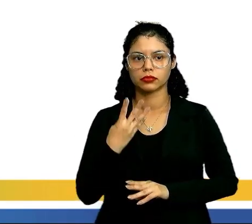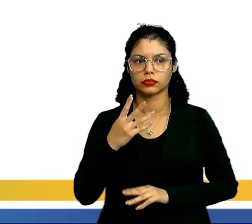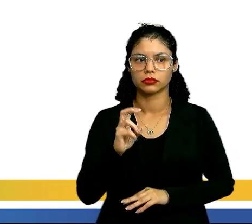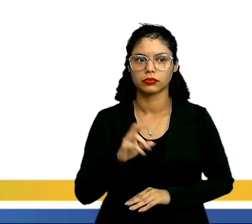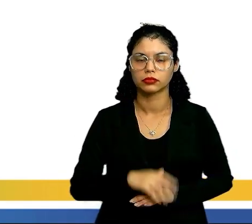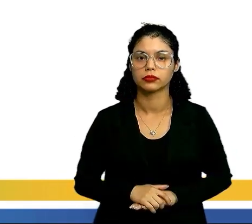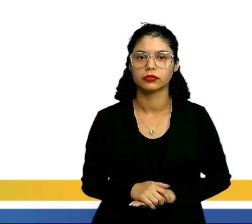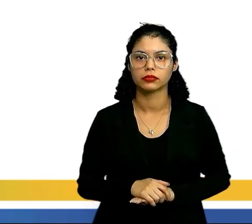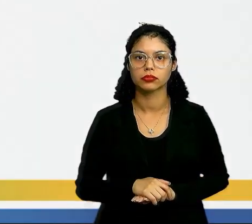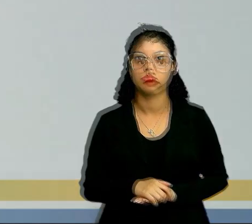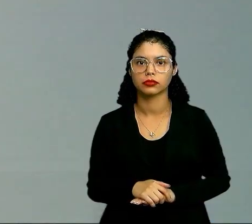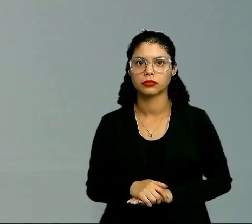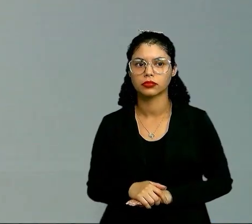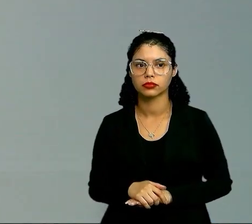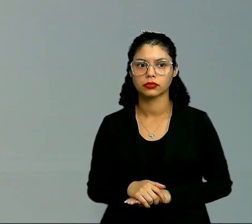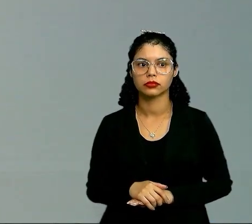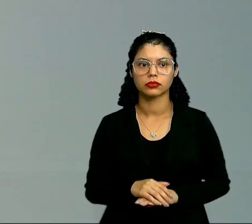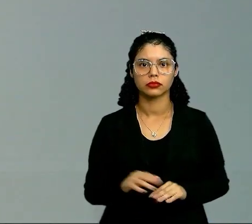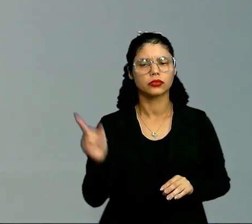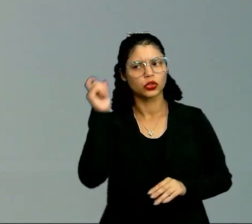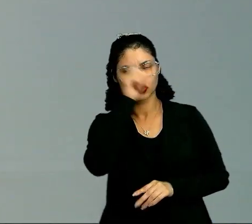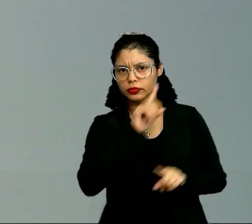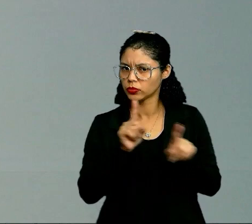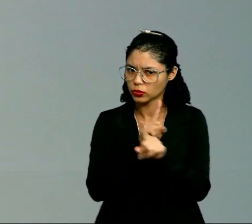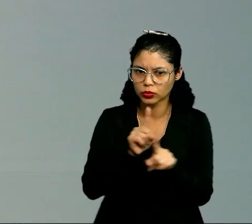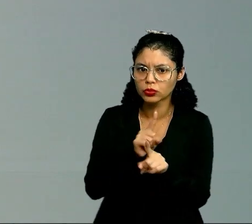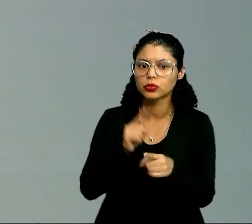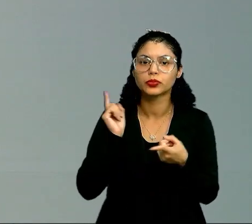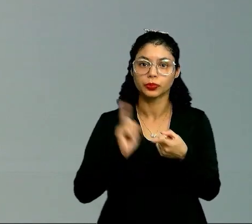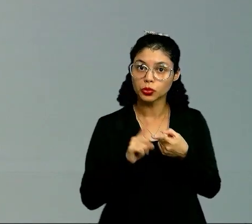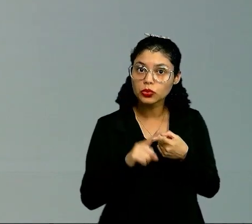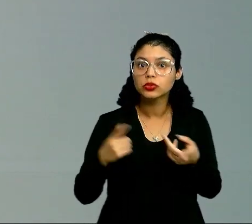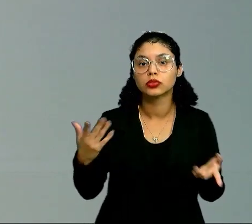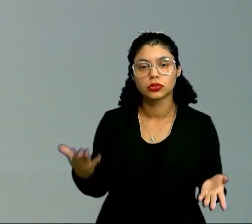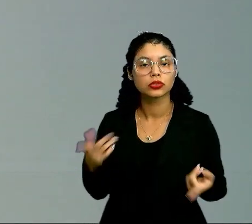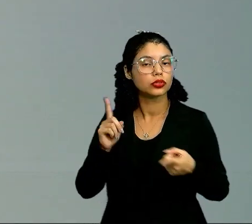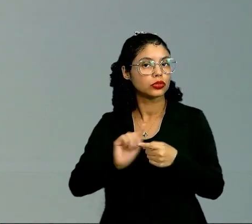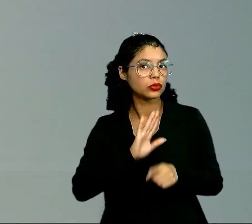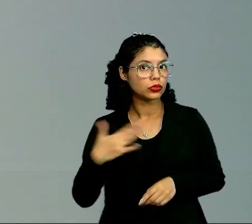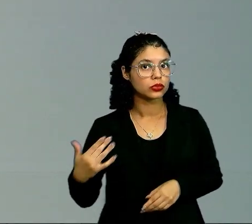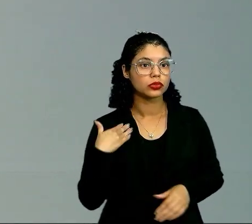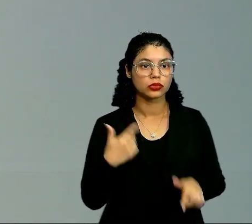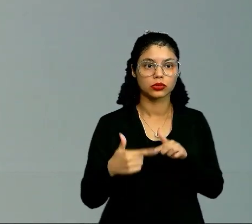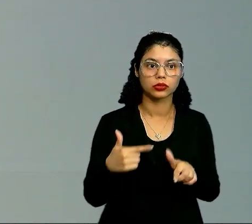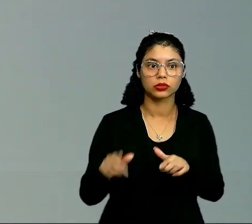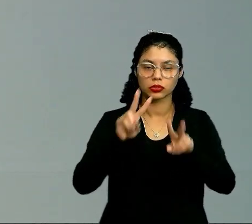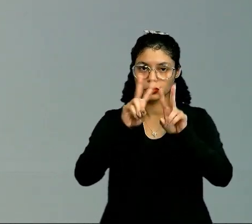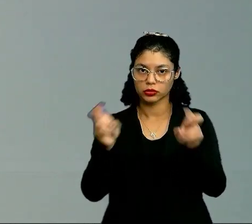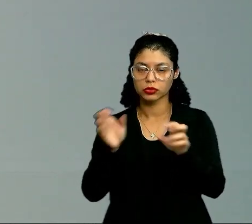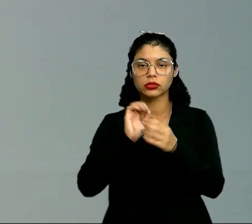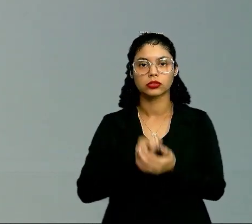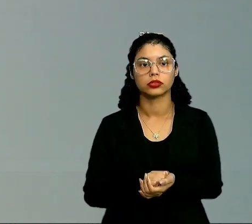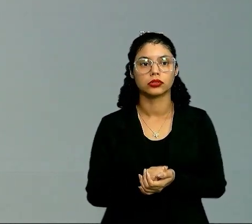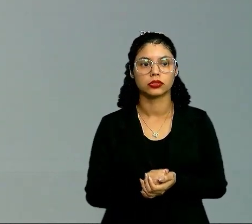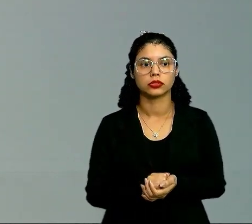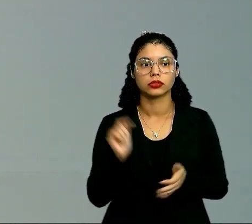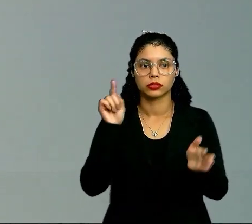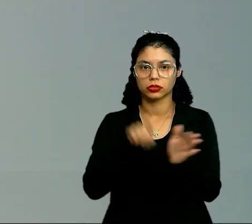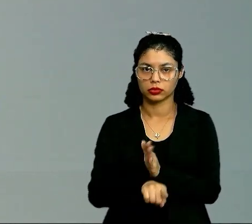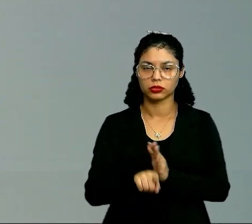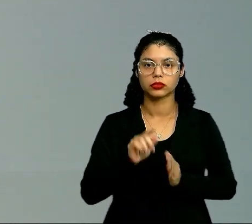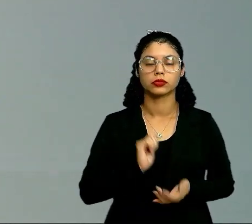tá? Não é tão difícil, porque quando a gente está trabalhando nesse tipo de